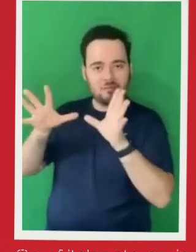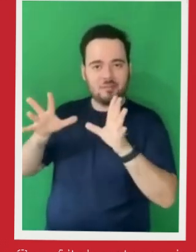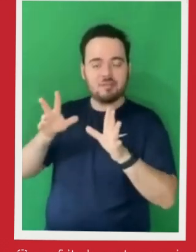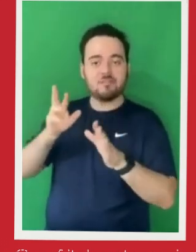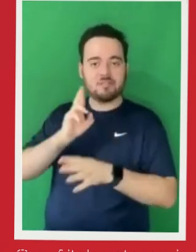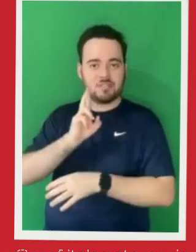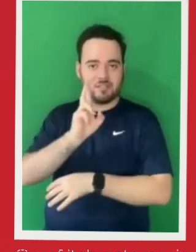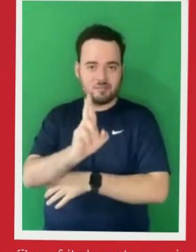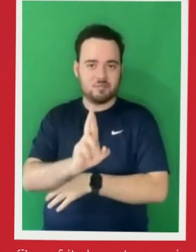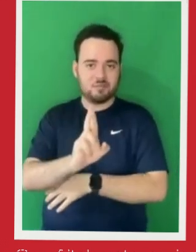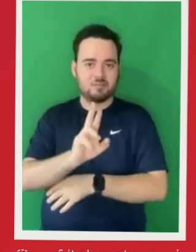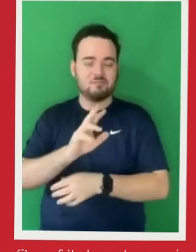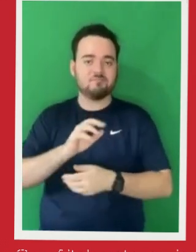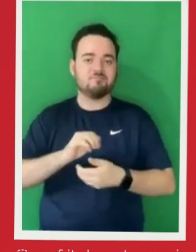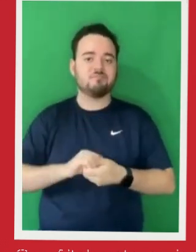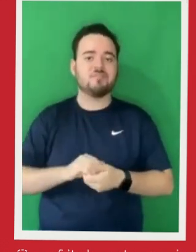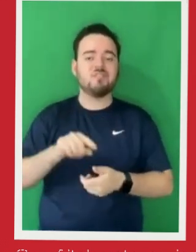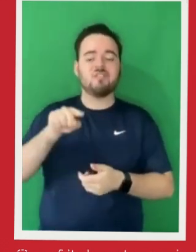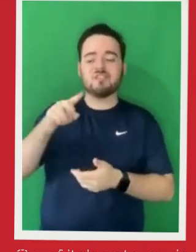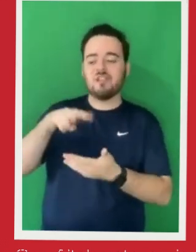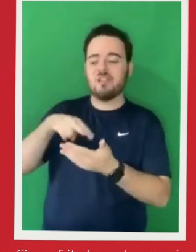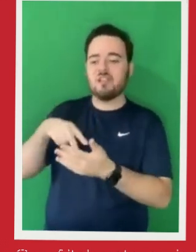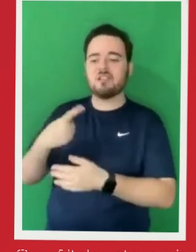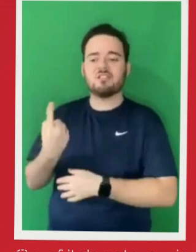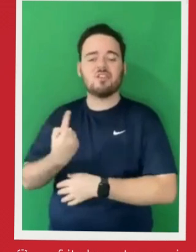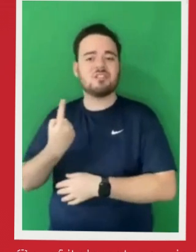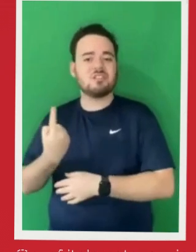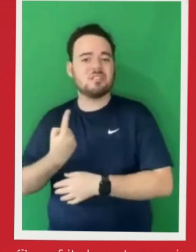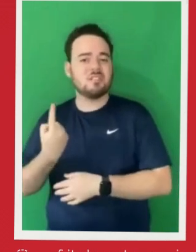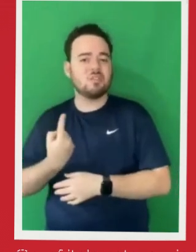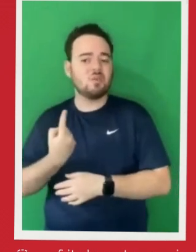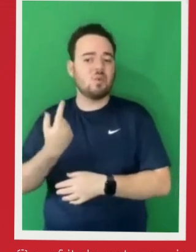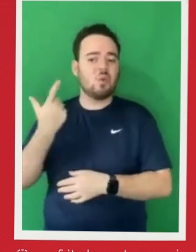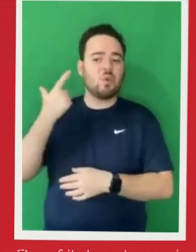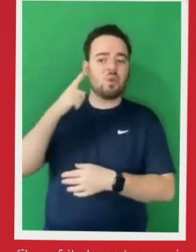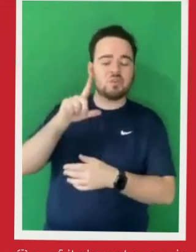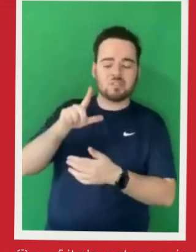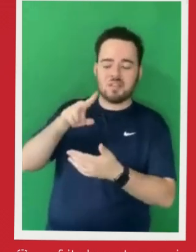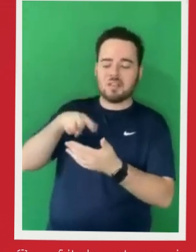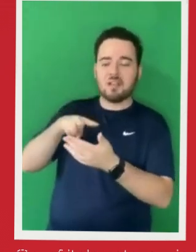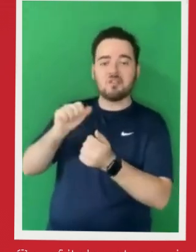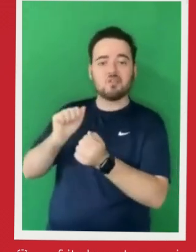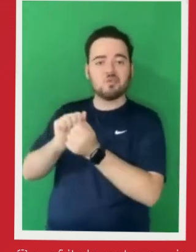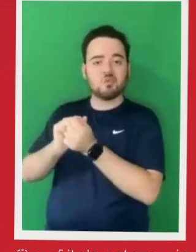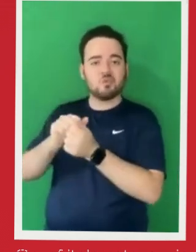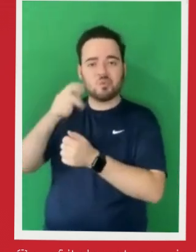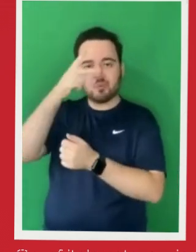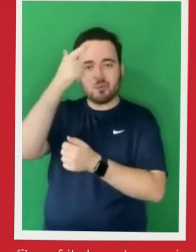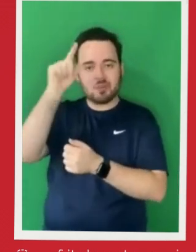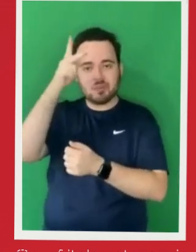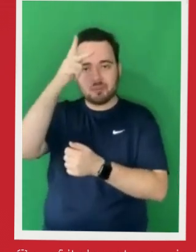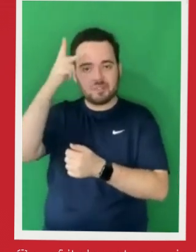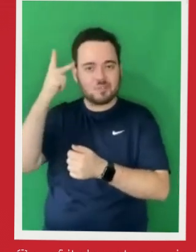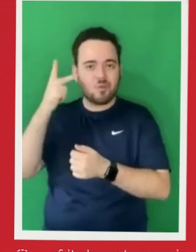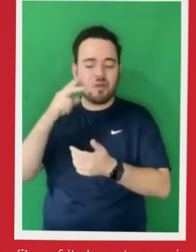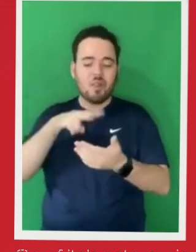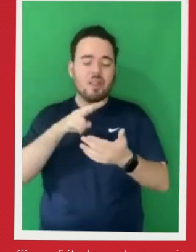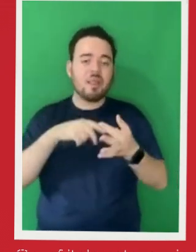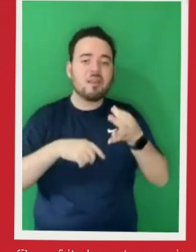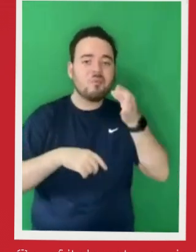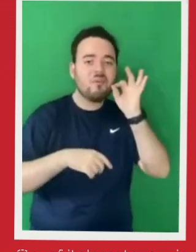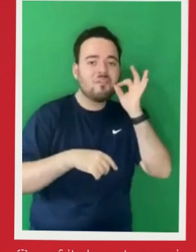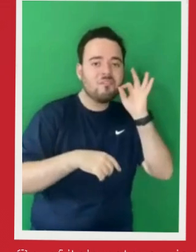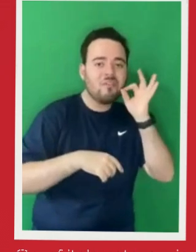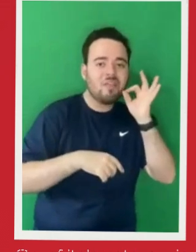já responder essa pergunta. Você lê sozinha? Ou você consegue ler com mais alguém no sofá? Você lê num